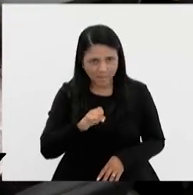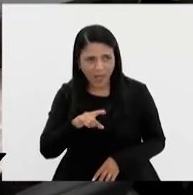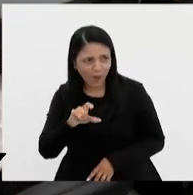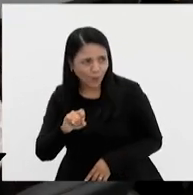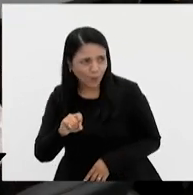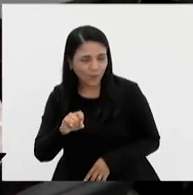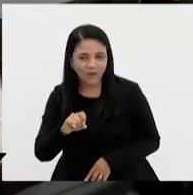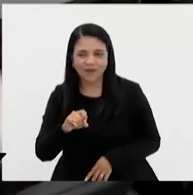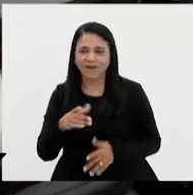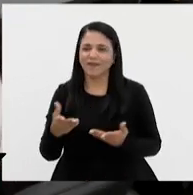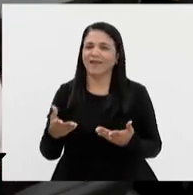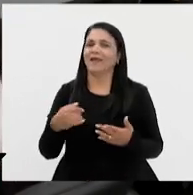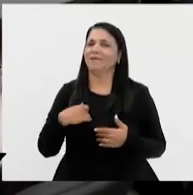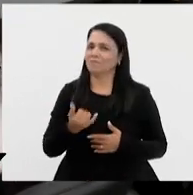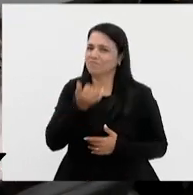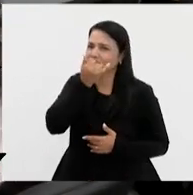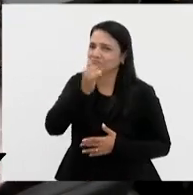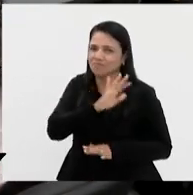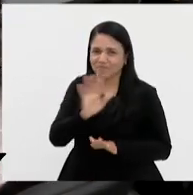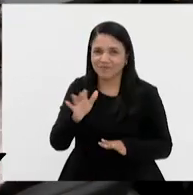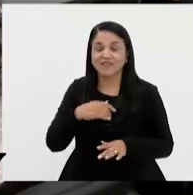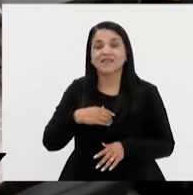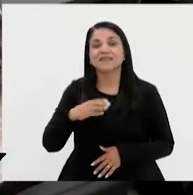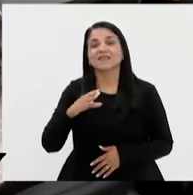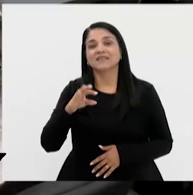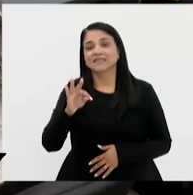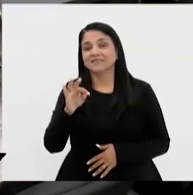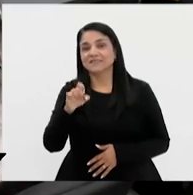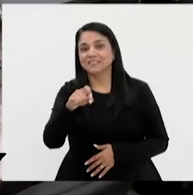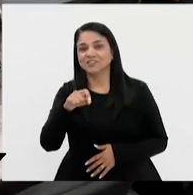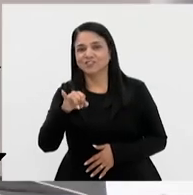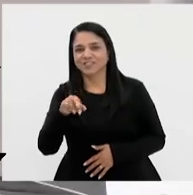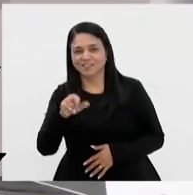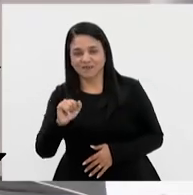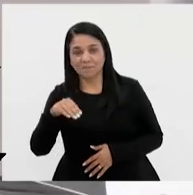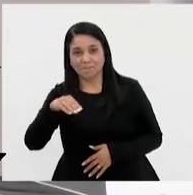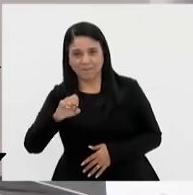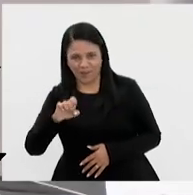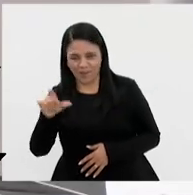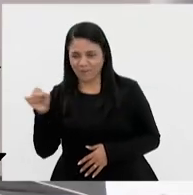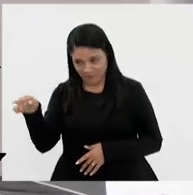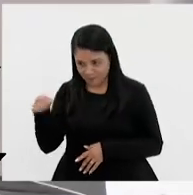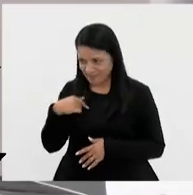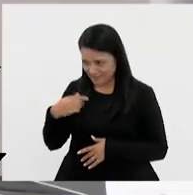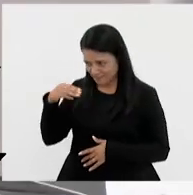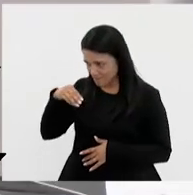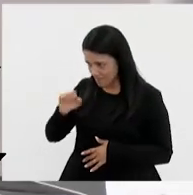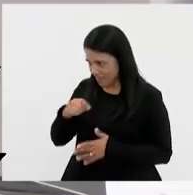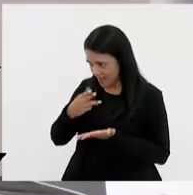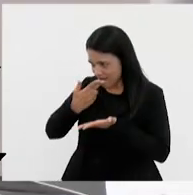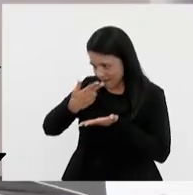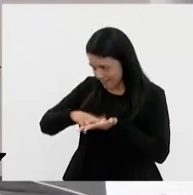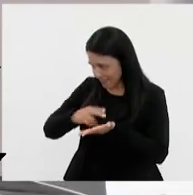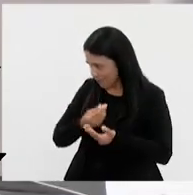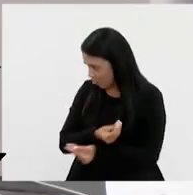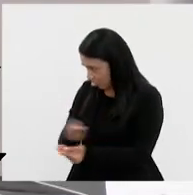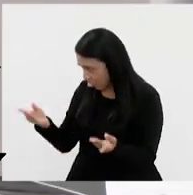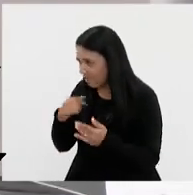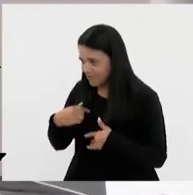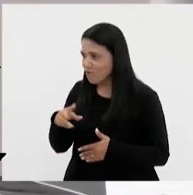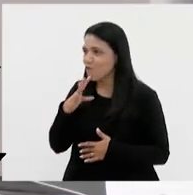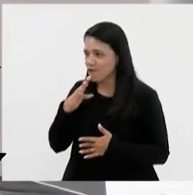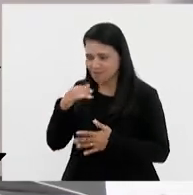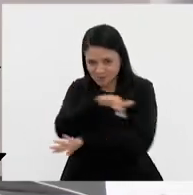Ah, bom. Não, é Teixeira de Melo. O deputado Carlos Mink foi carteiro e sabe bem a gente. Não, não é, tem outra rua,